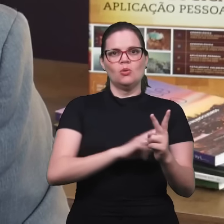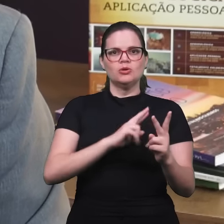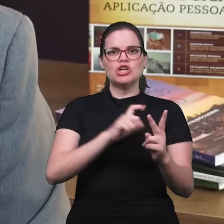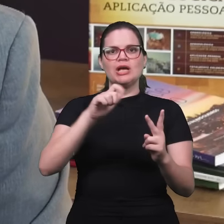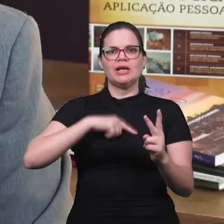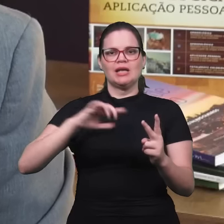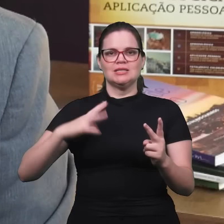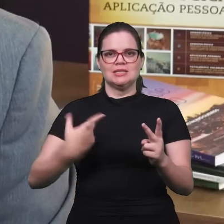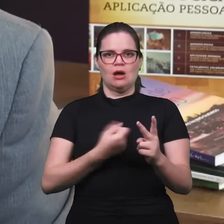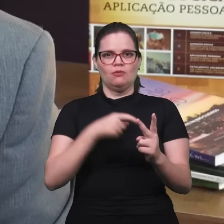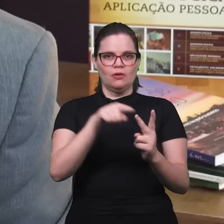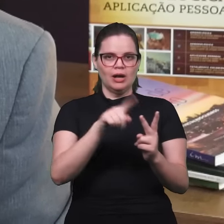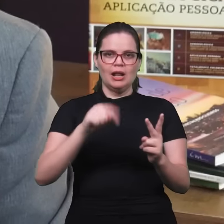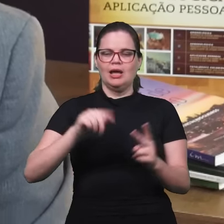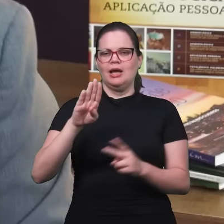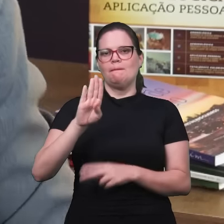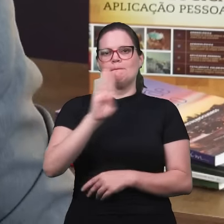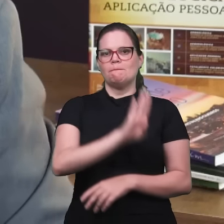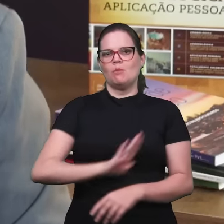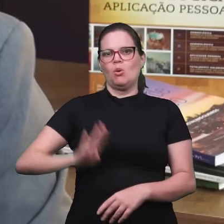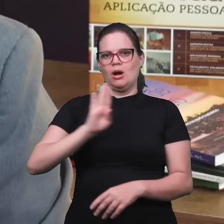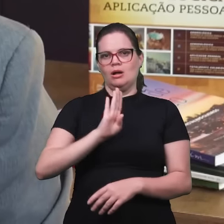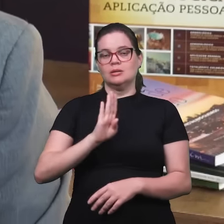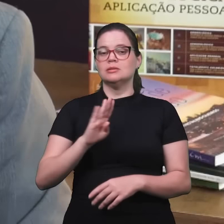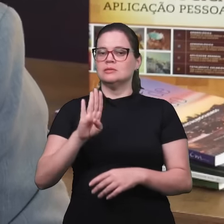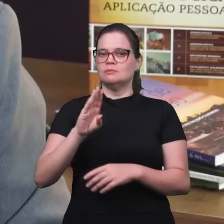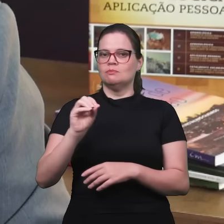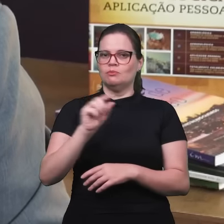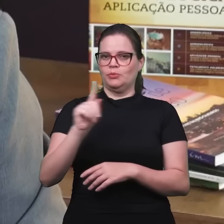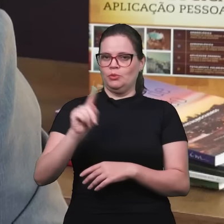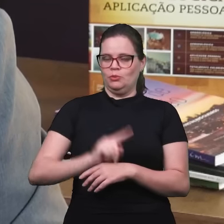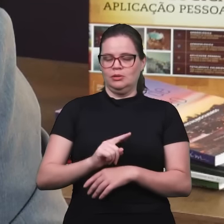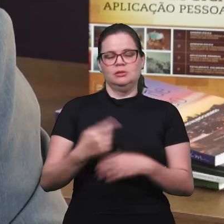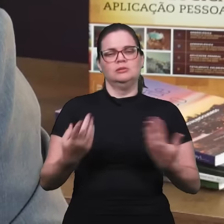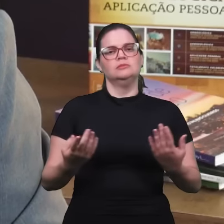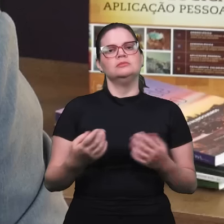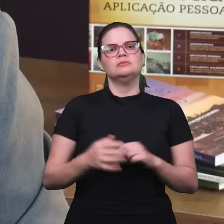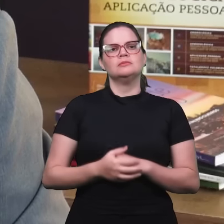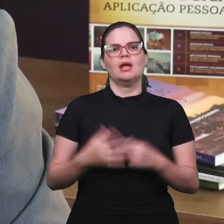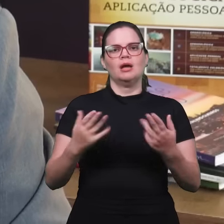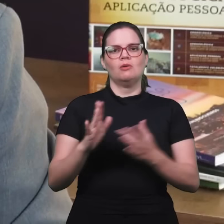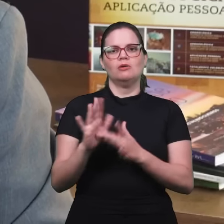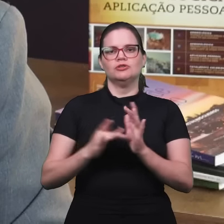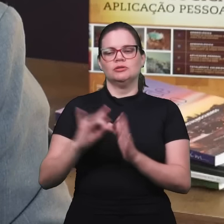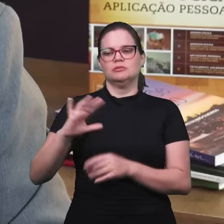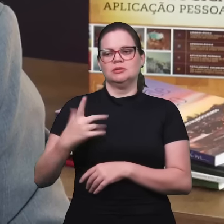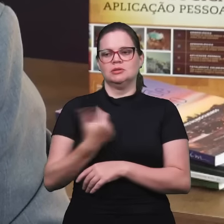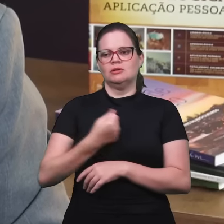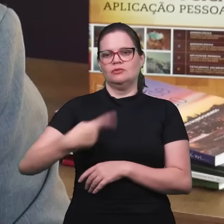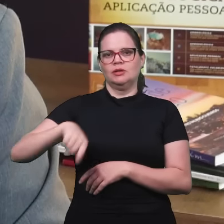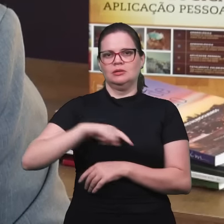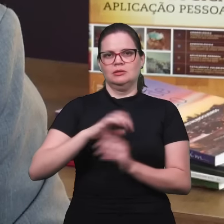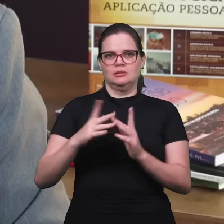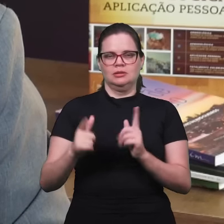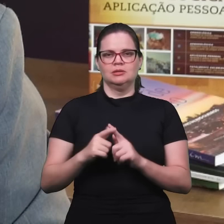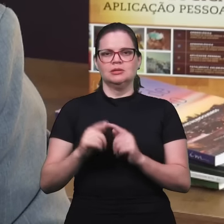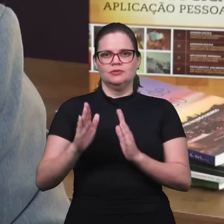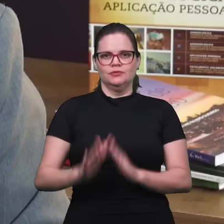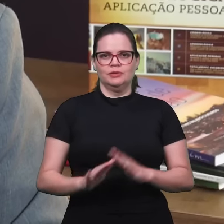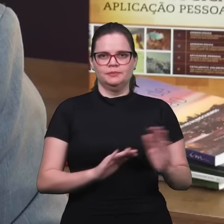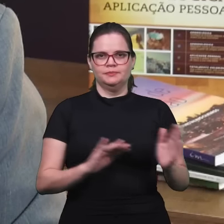da igreja. Então nós vamos ver, às vezes a gente vamos ler a palavra, Mateus, vamos pular